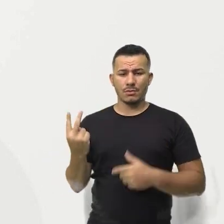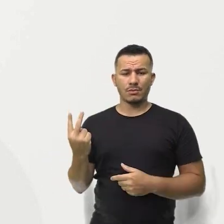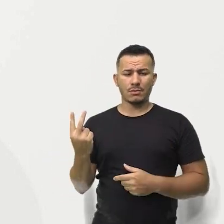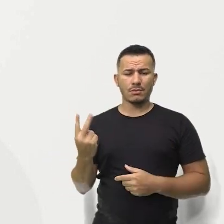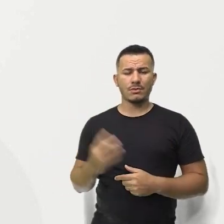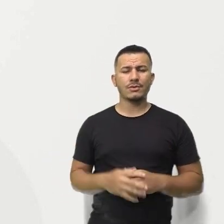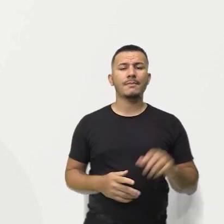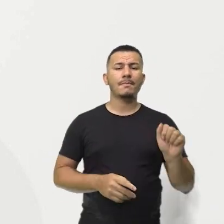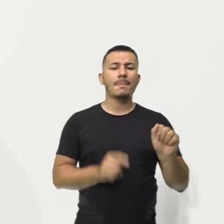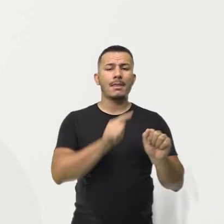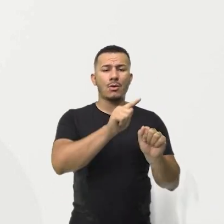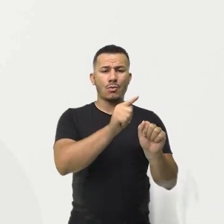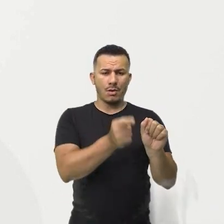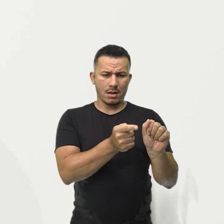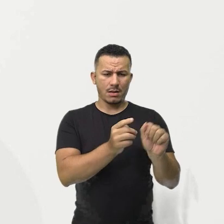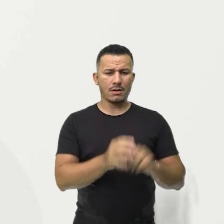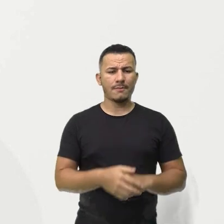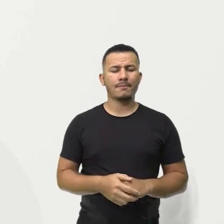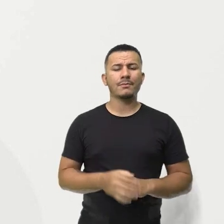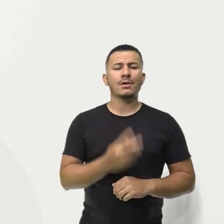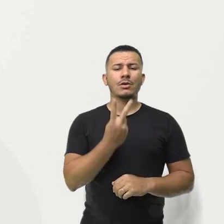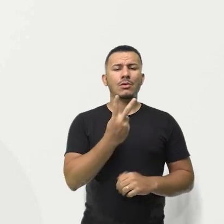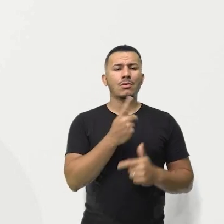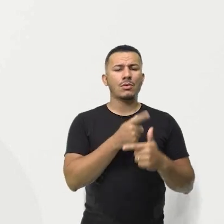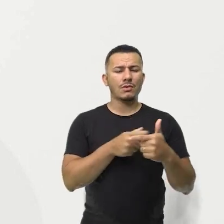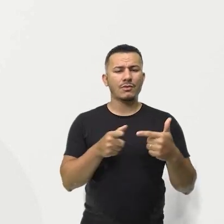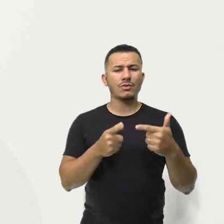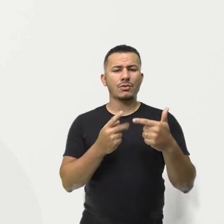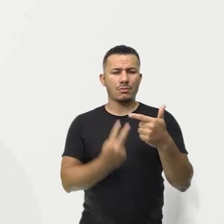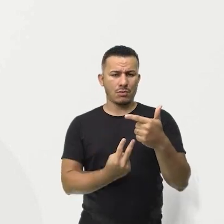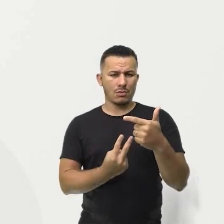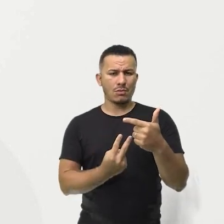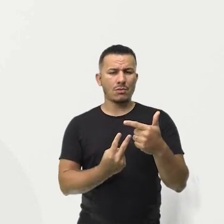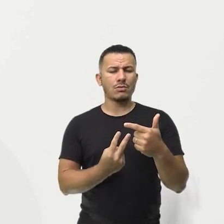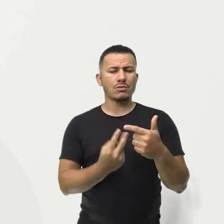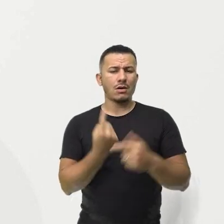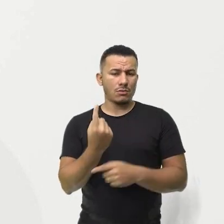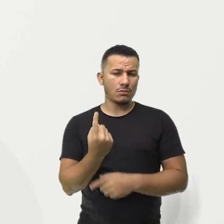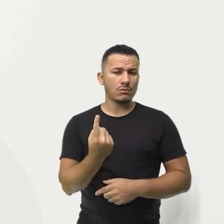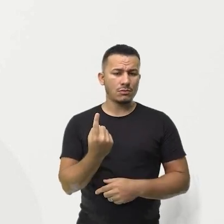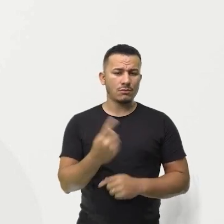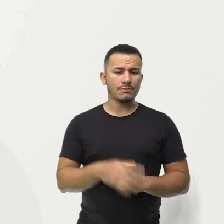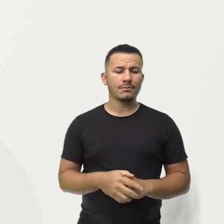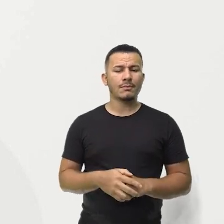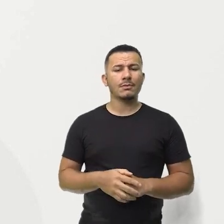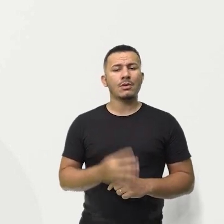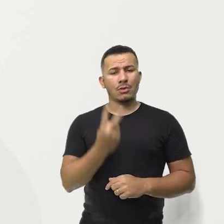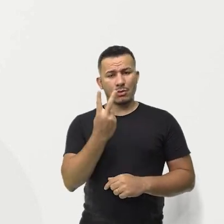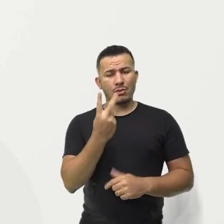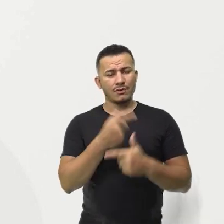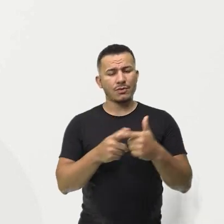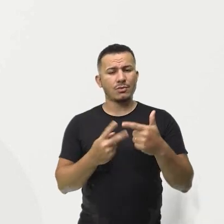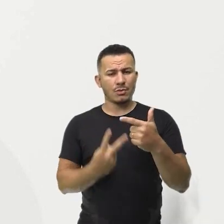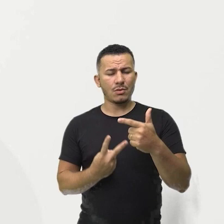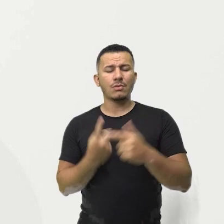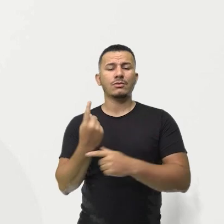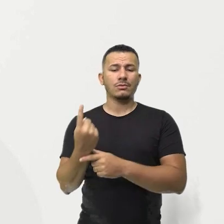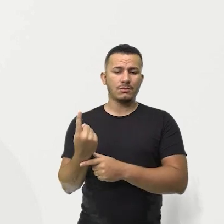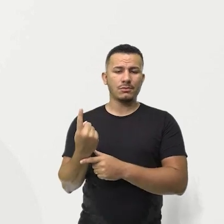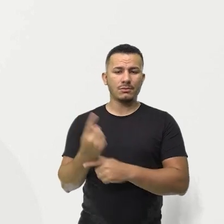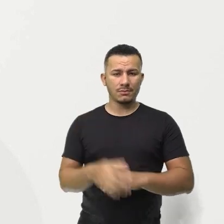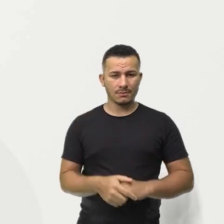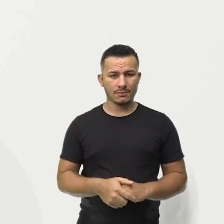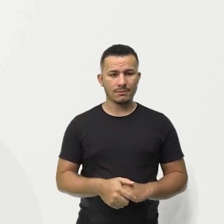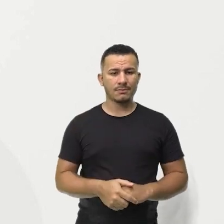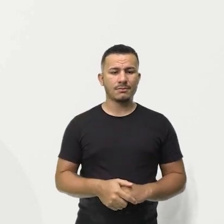legal? Dividindo, ó, dividir por 2 todas as coordenadas, tanto x quanto y. Acompanha na tela aí como vai ficar, ó. O A, que nós